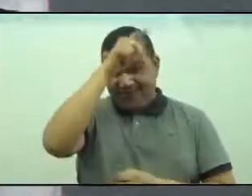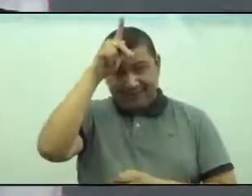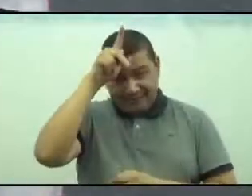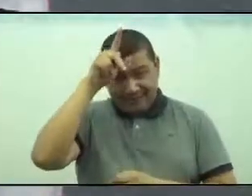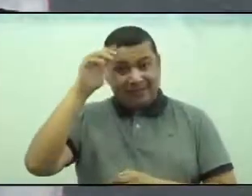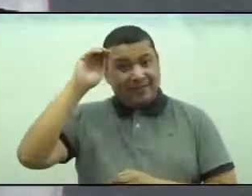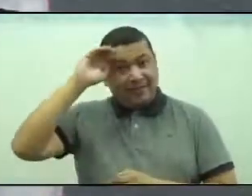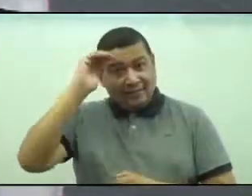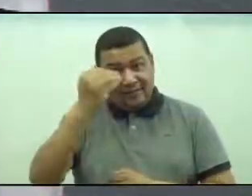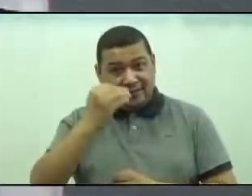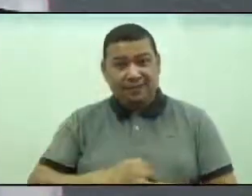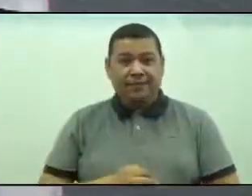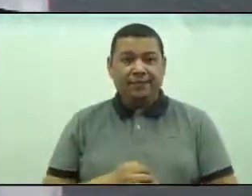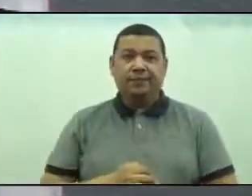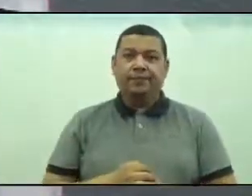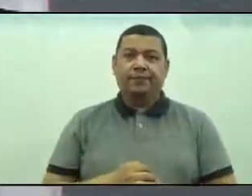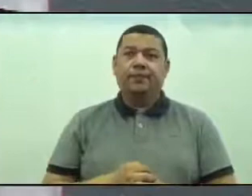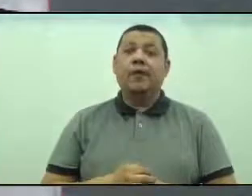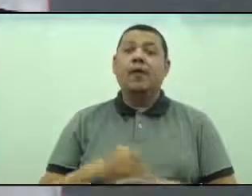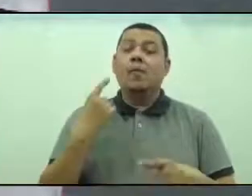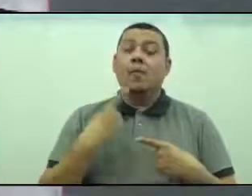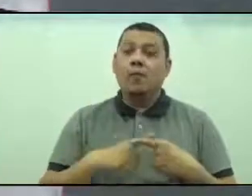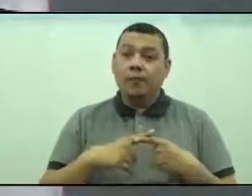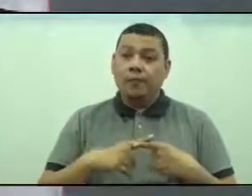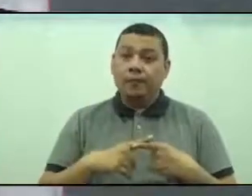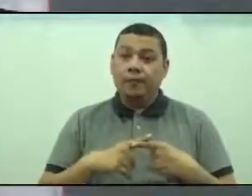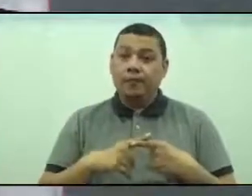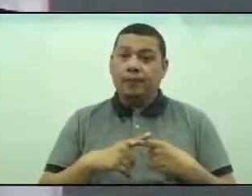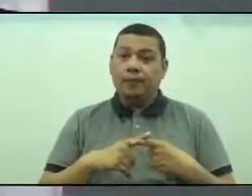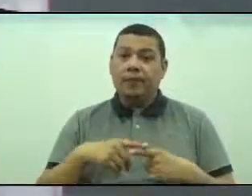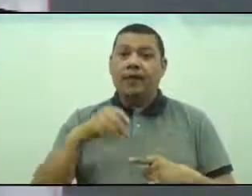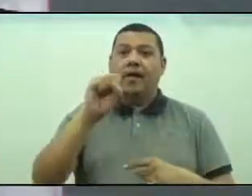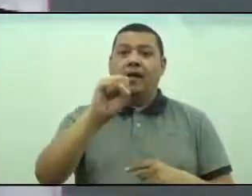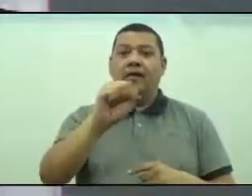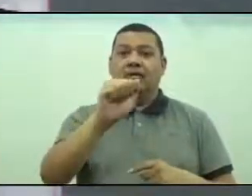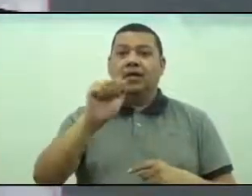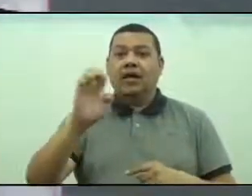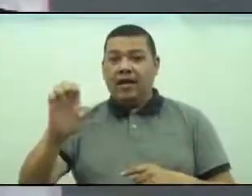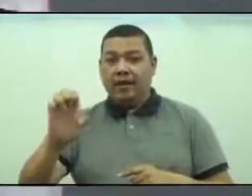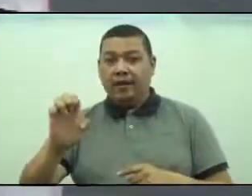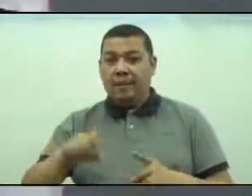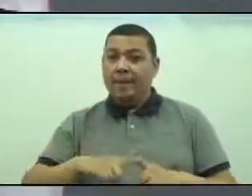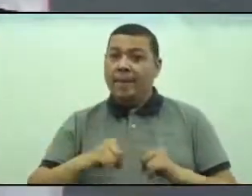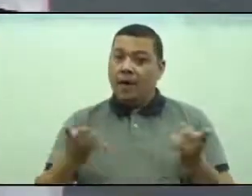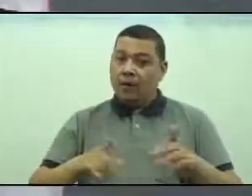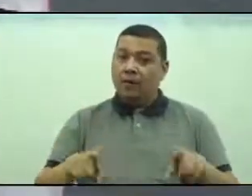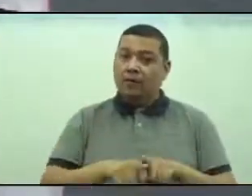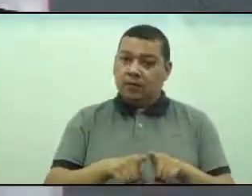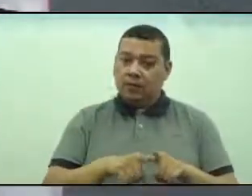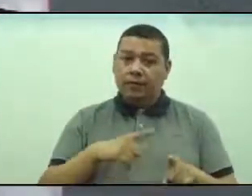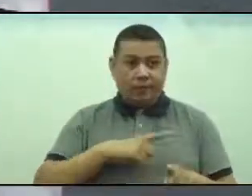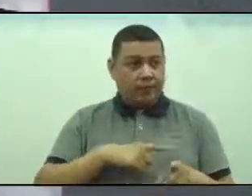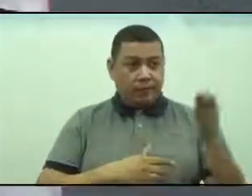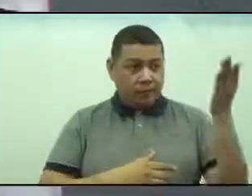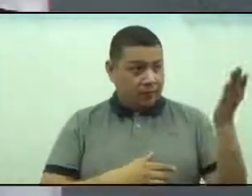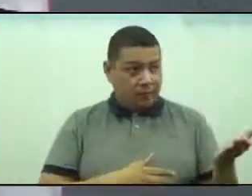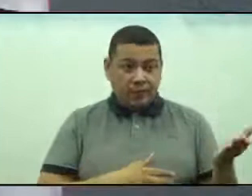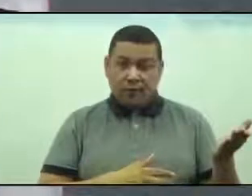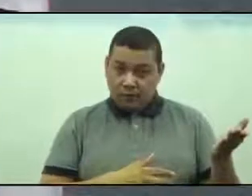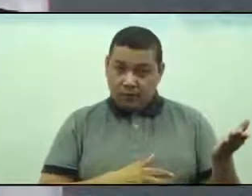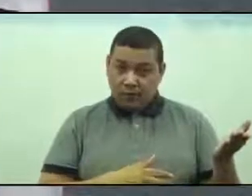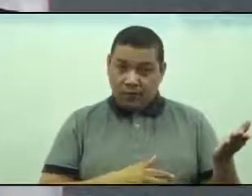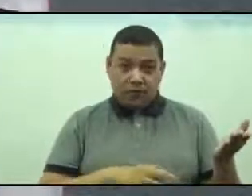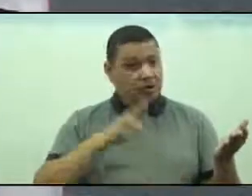Fúria, não só à frente do SAAI, como também agora, mesmo interino, à